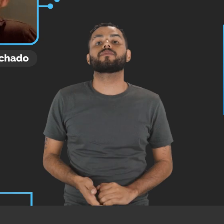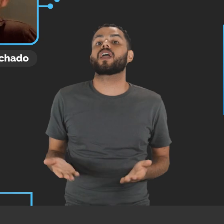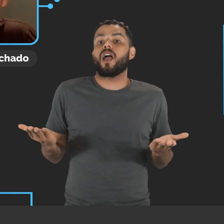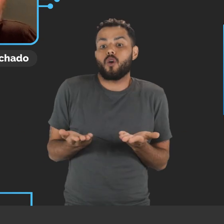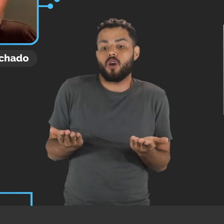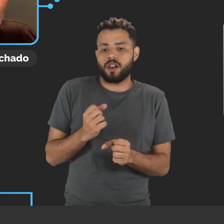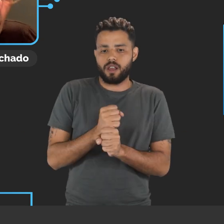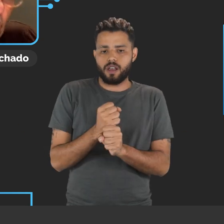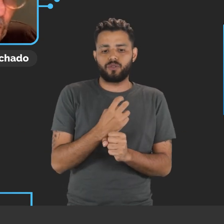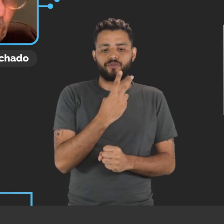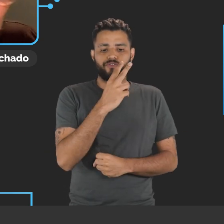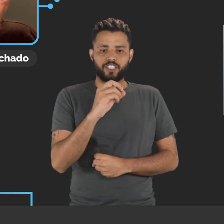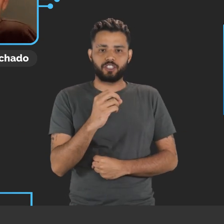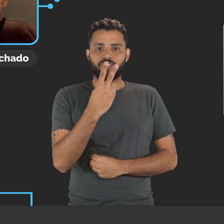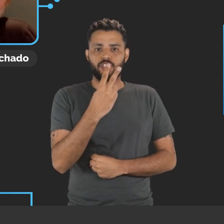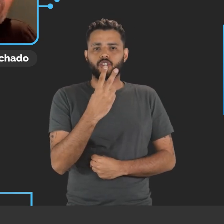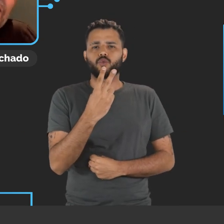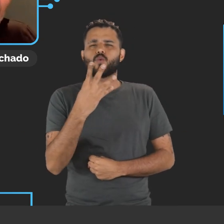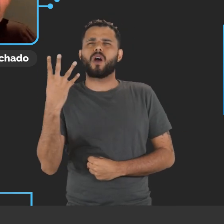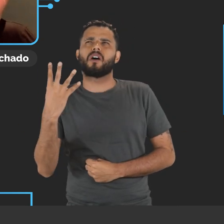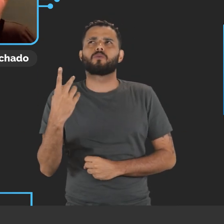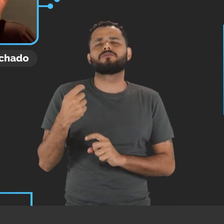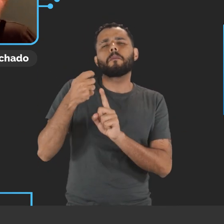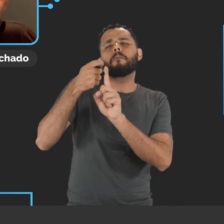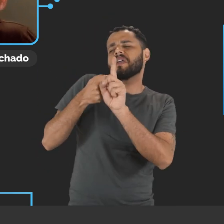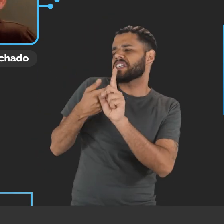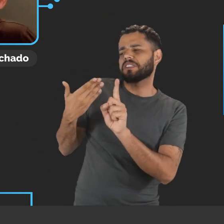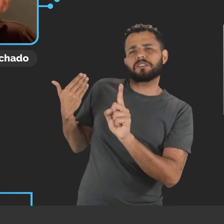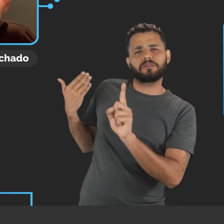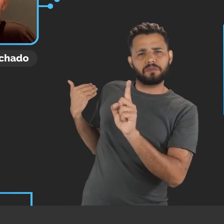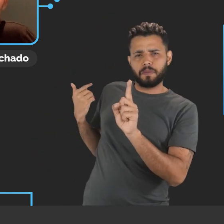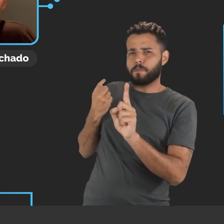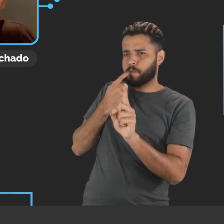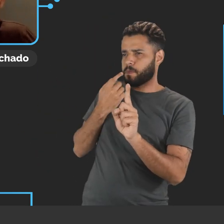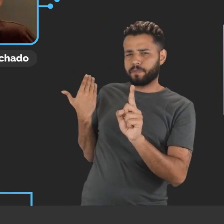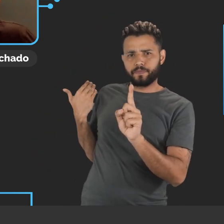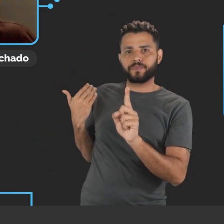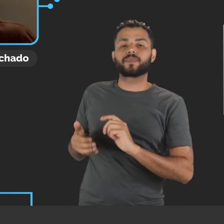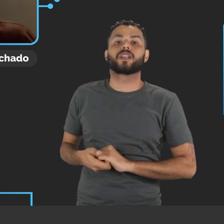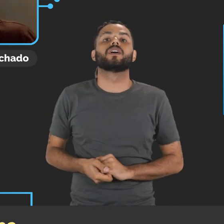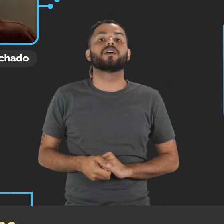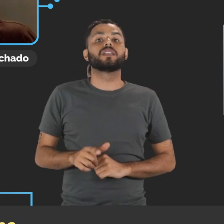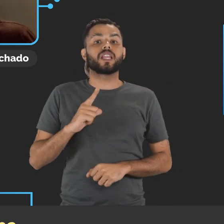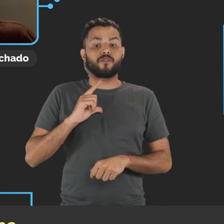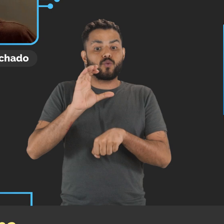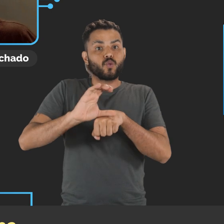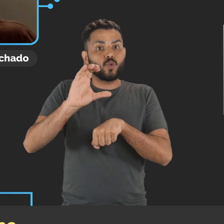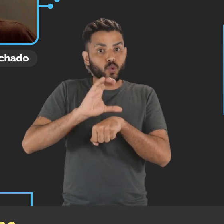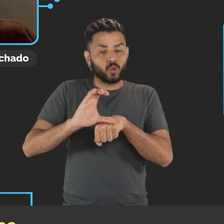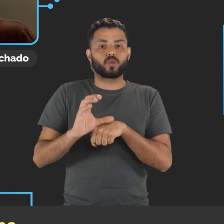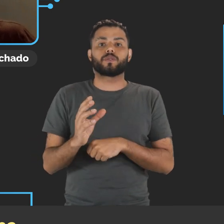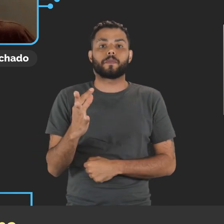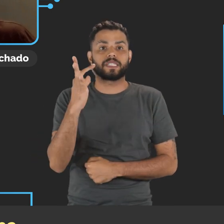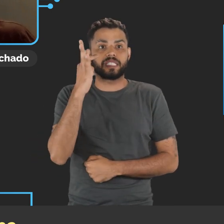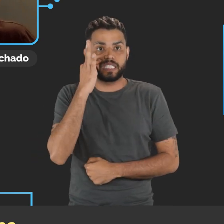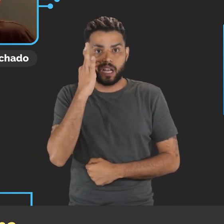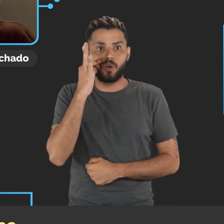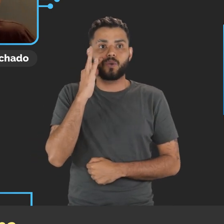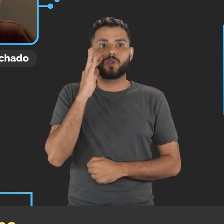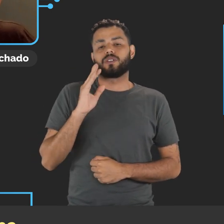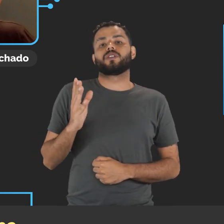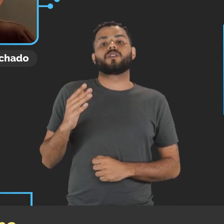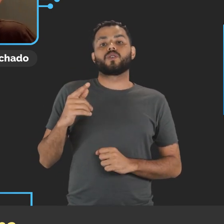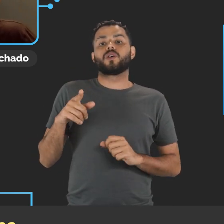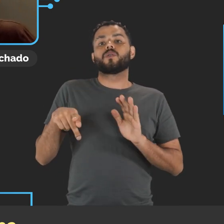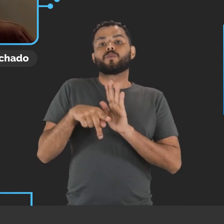Chegando em 2024, né, agora, recentemente, foi alguns meses atrás que aconteceu essa formação presencial do programa Acessar